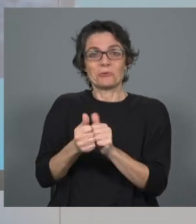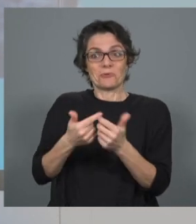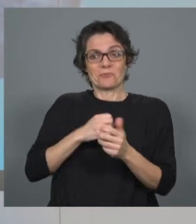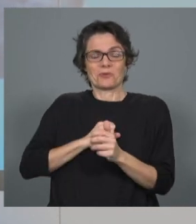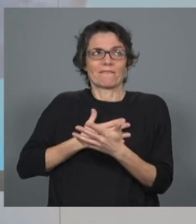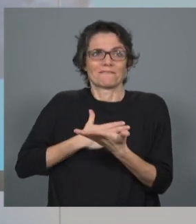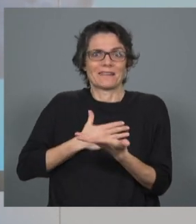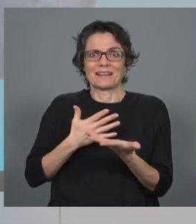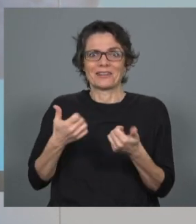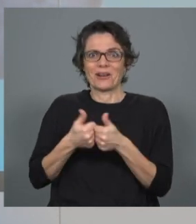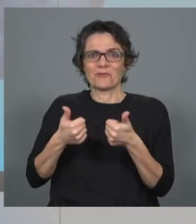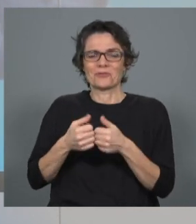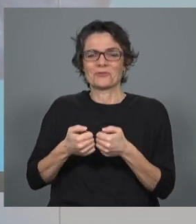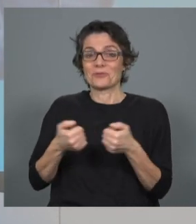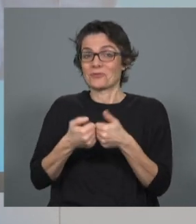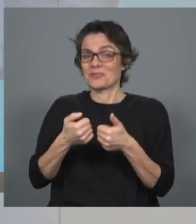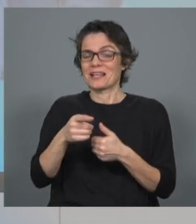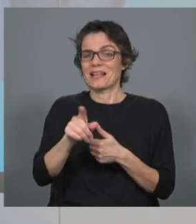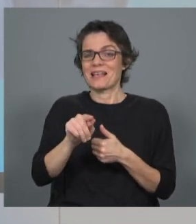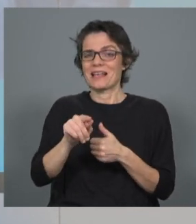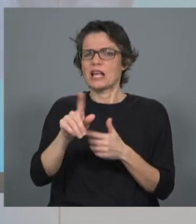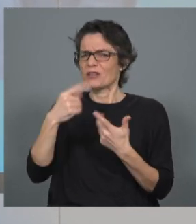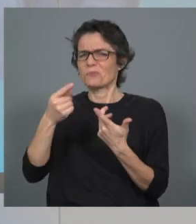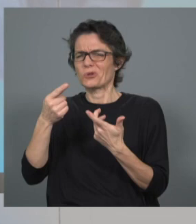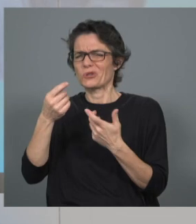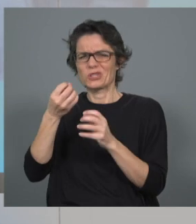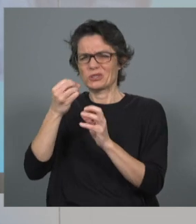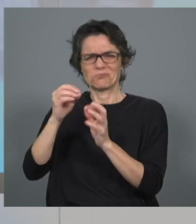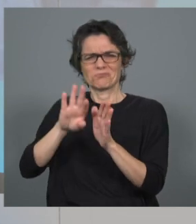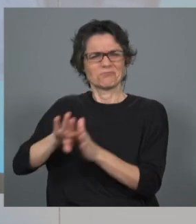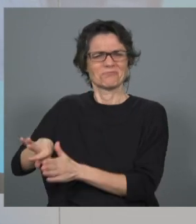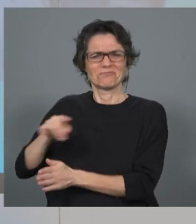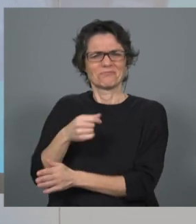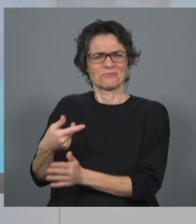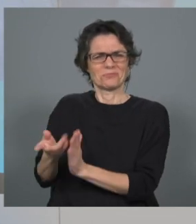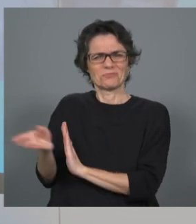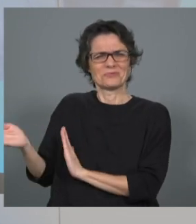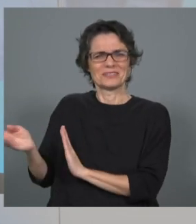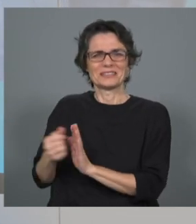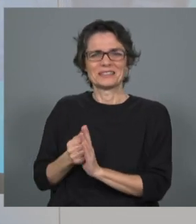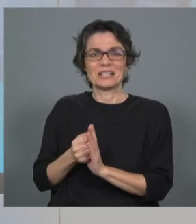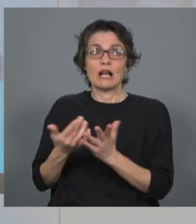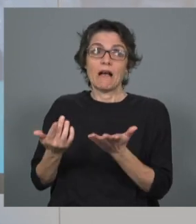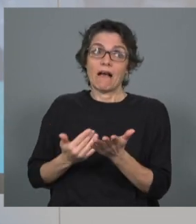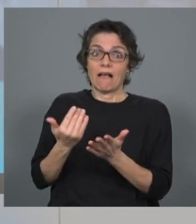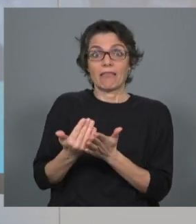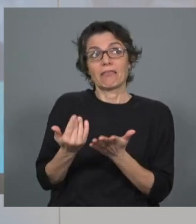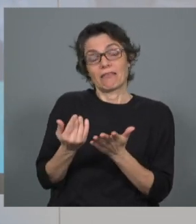vida, basicamente. E deixou completamente? Deixei completamente, digamos que até à